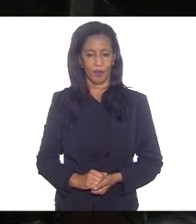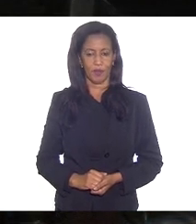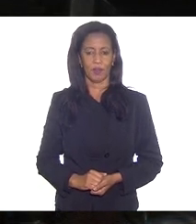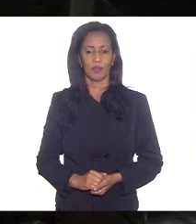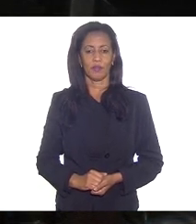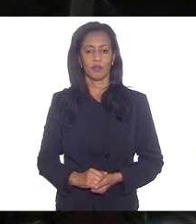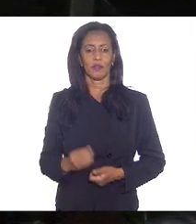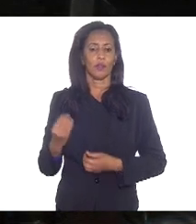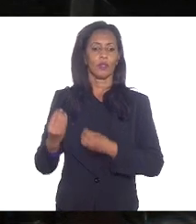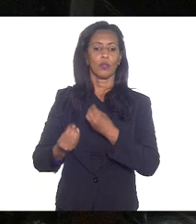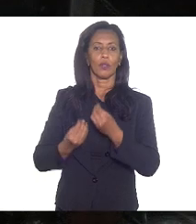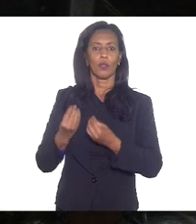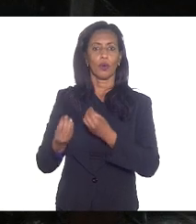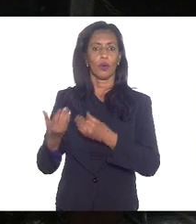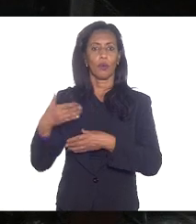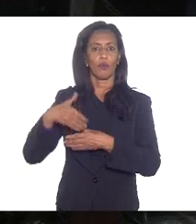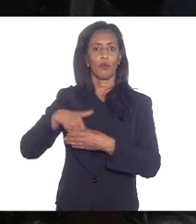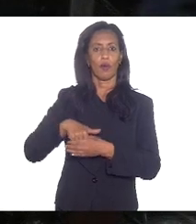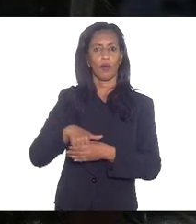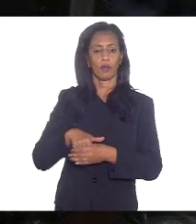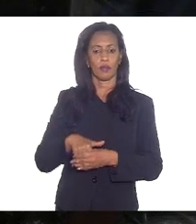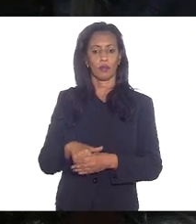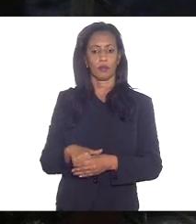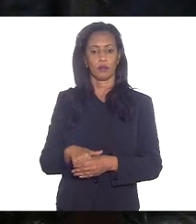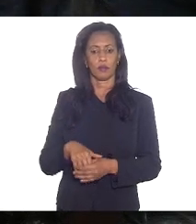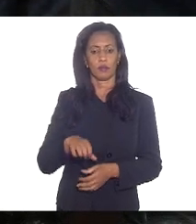Como vota o deputado Coronel Salema?